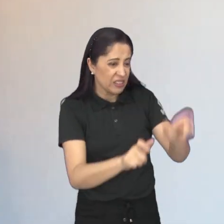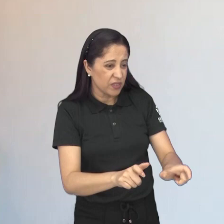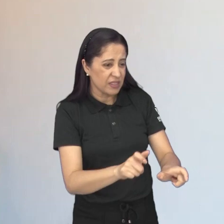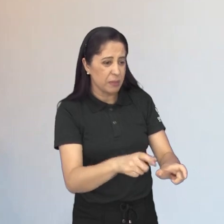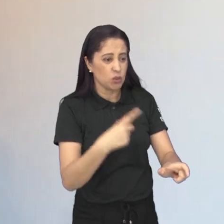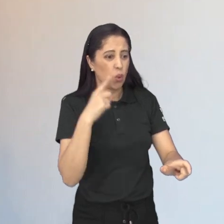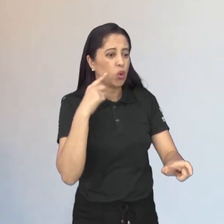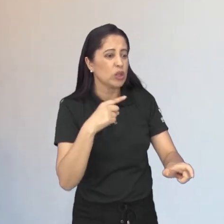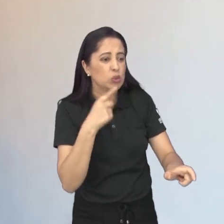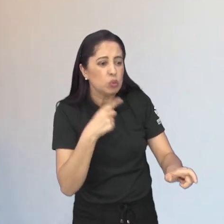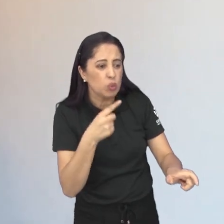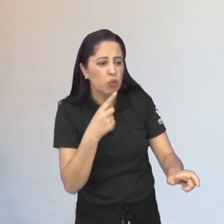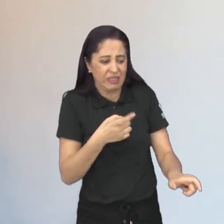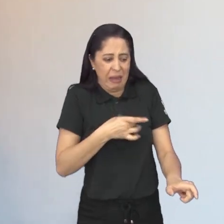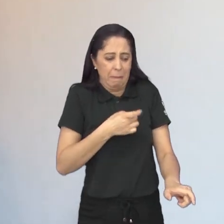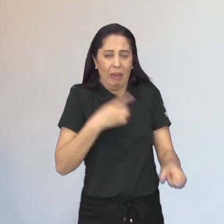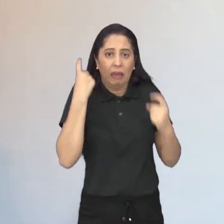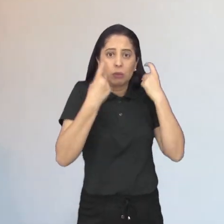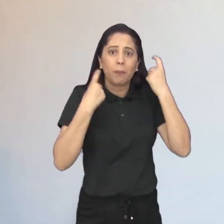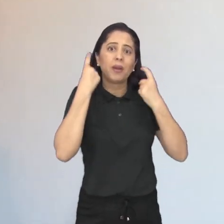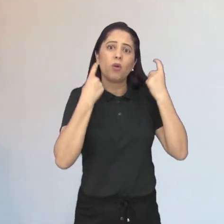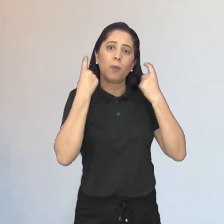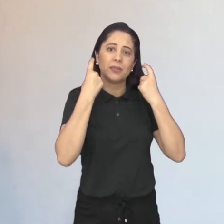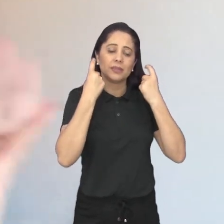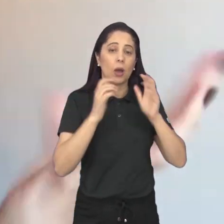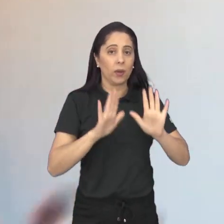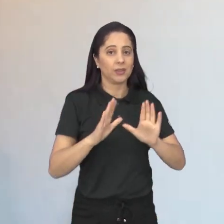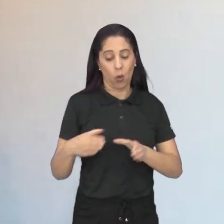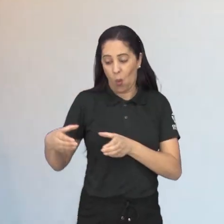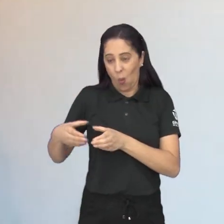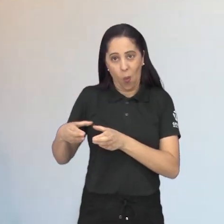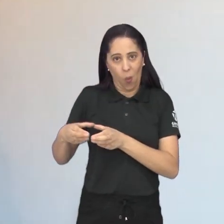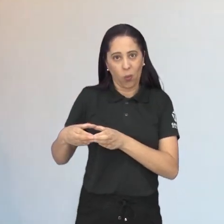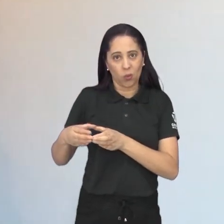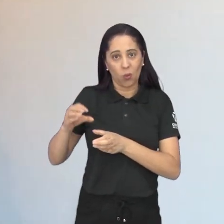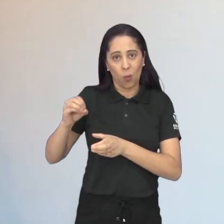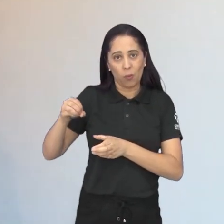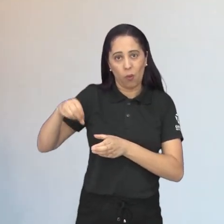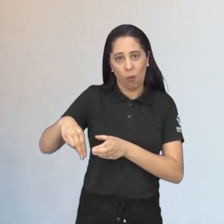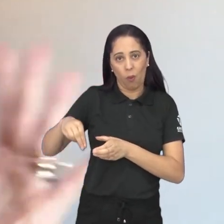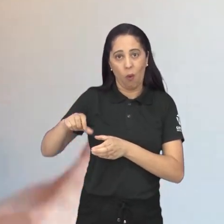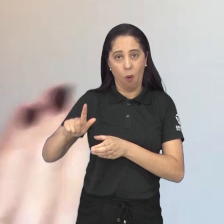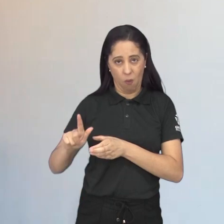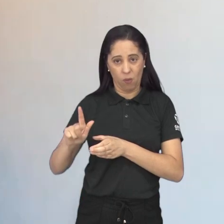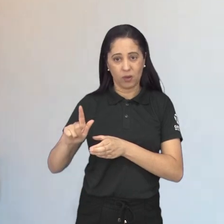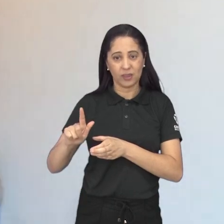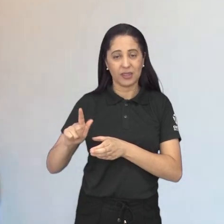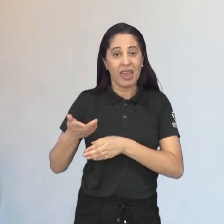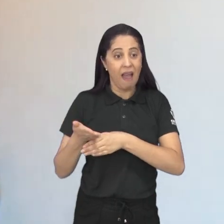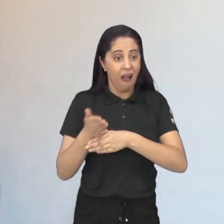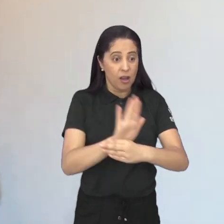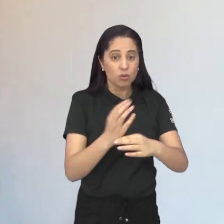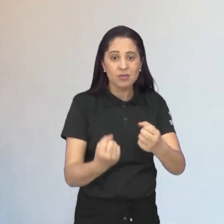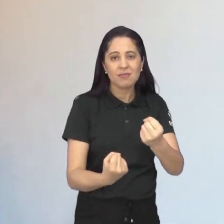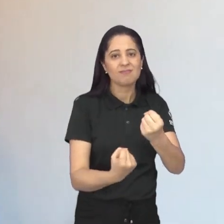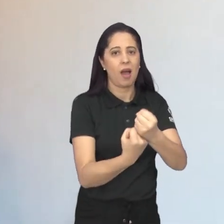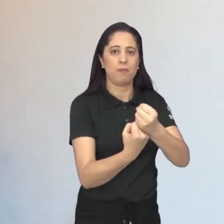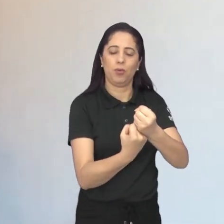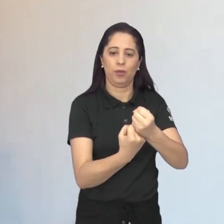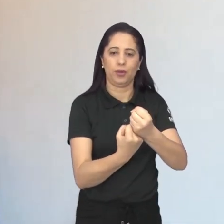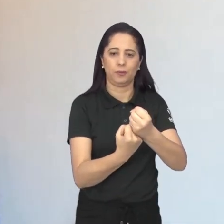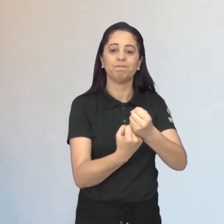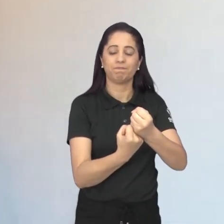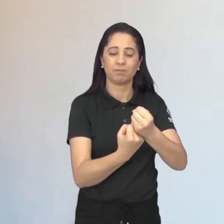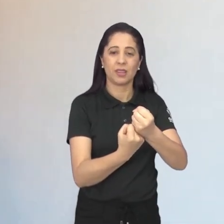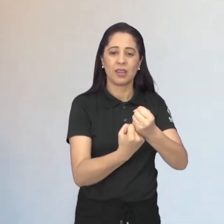de dúvidas, de medos, de preocupações. Então o Oncoguia, de alguma forma, Gisele, ele cobre tudo isso. Acho que o